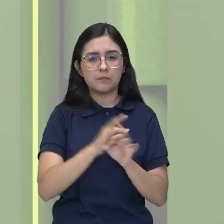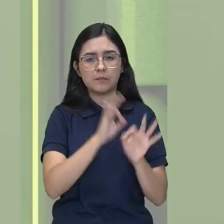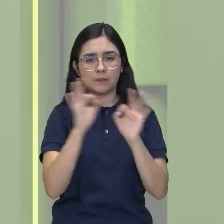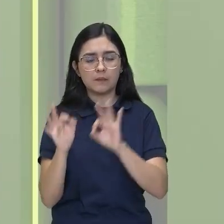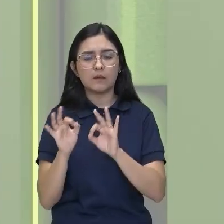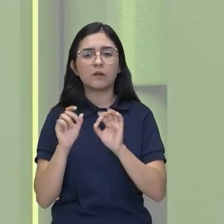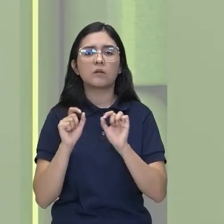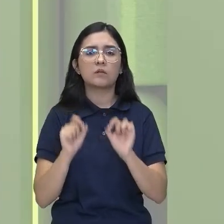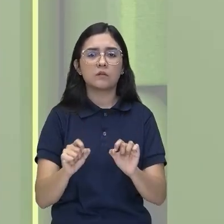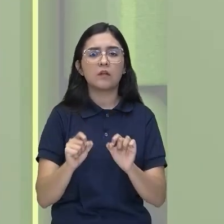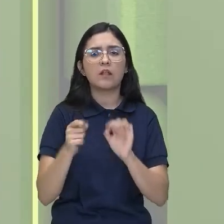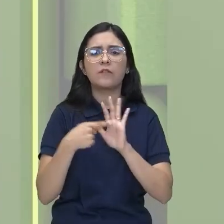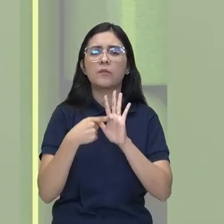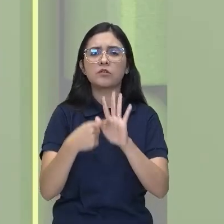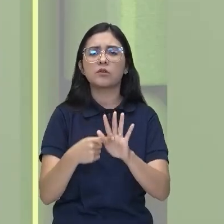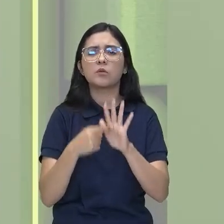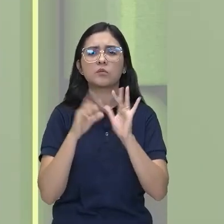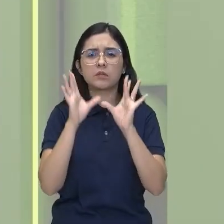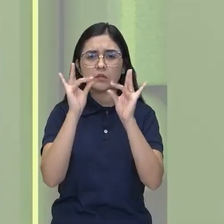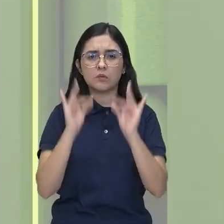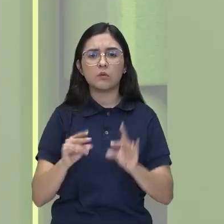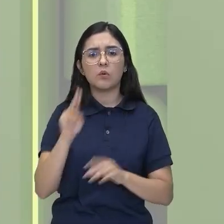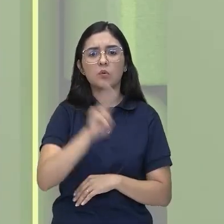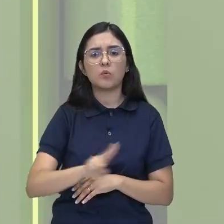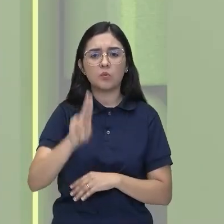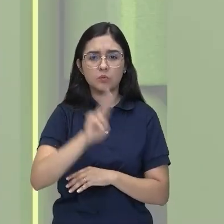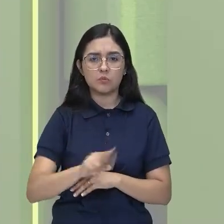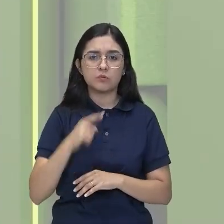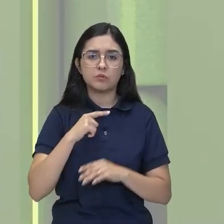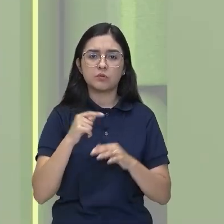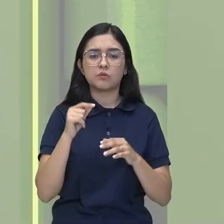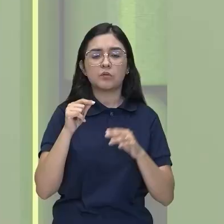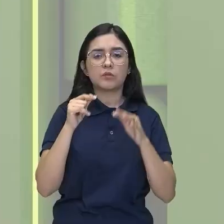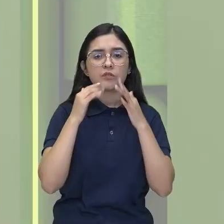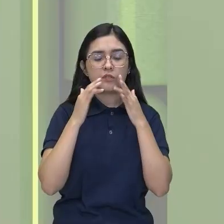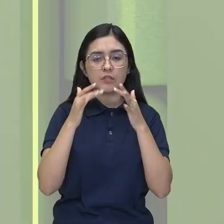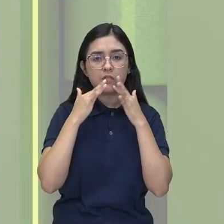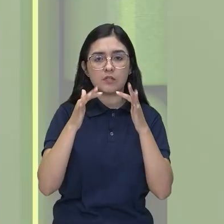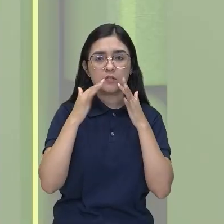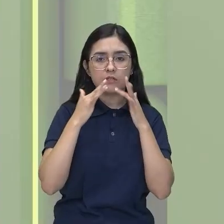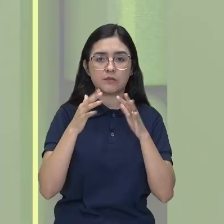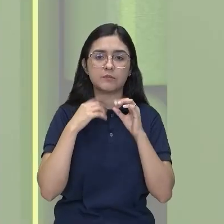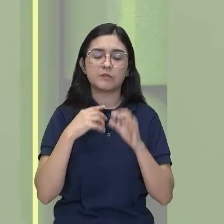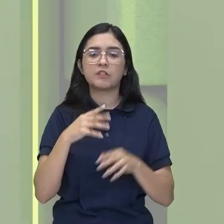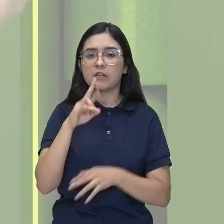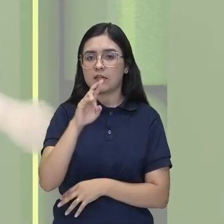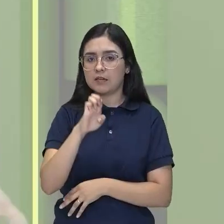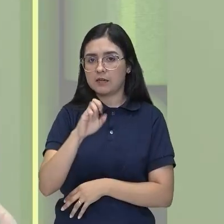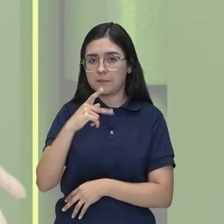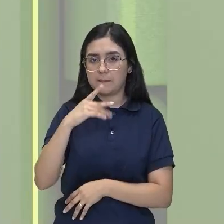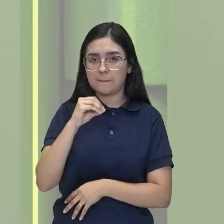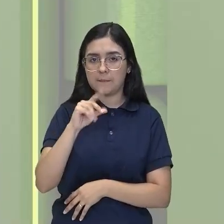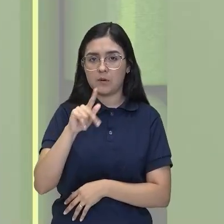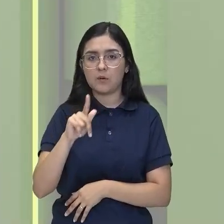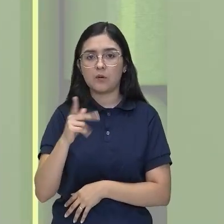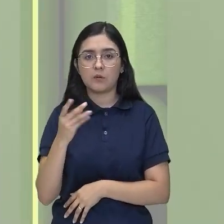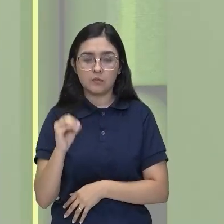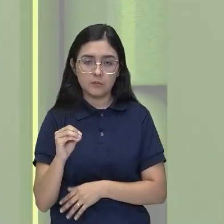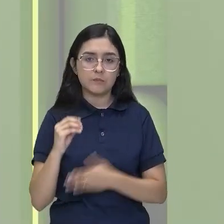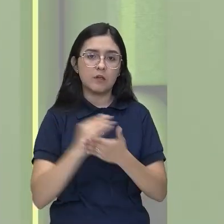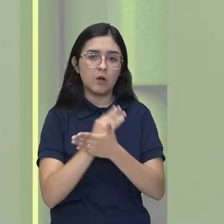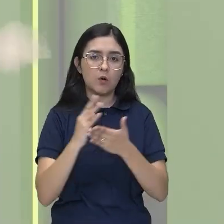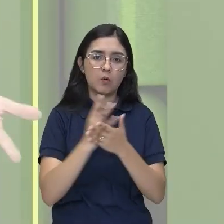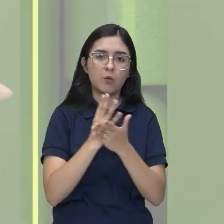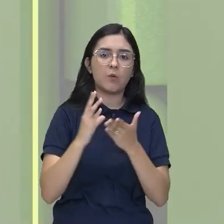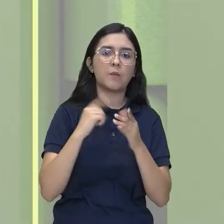animação ela vai nos mostrar o uso de um indicador natural de repolho roxo em algumas soluções, identificando